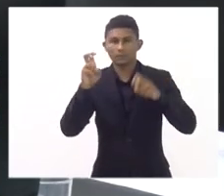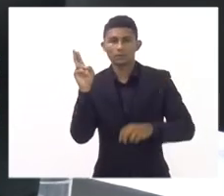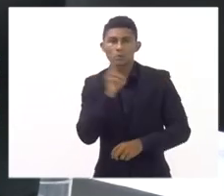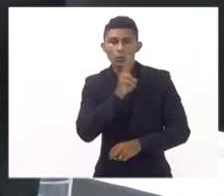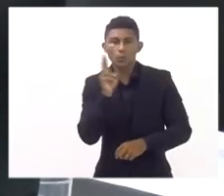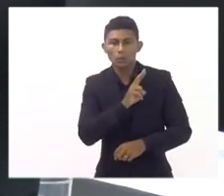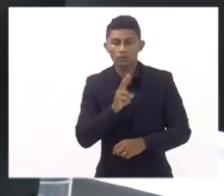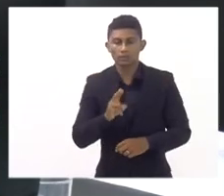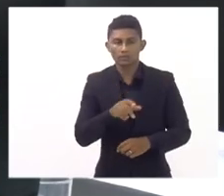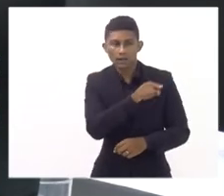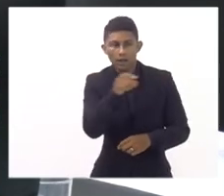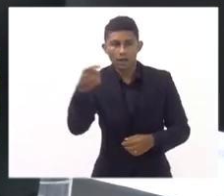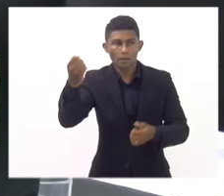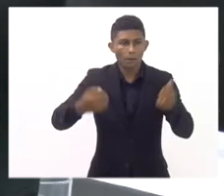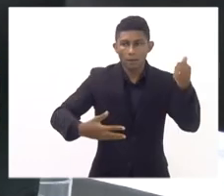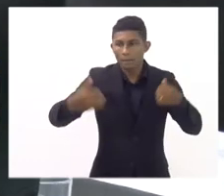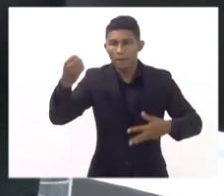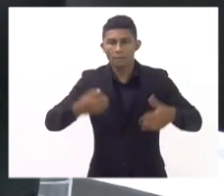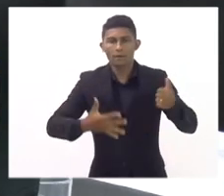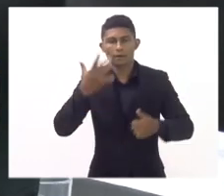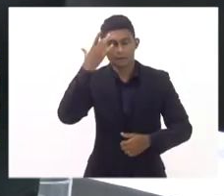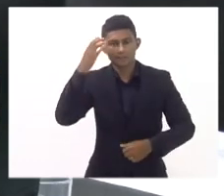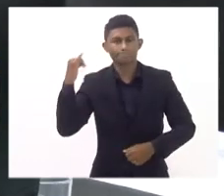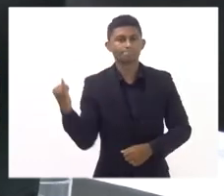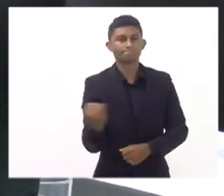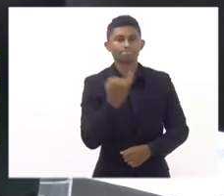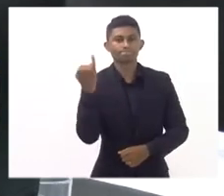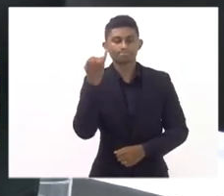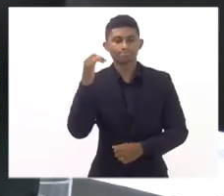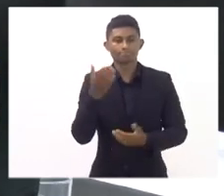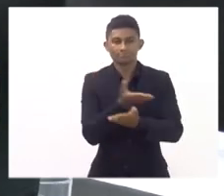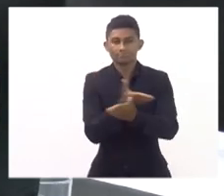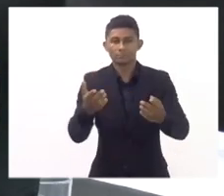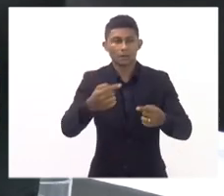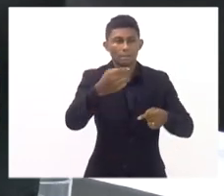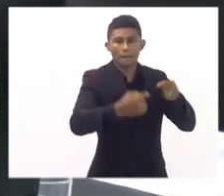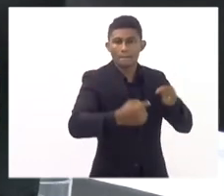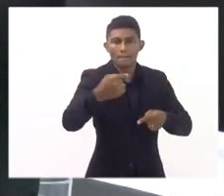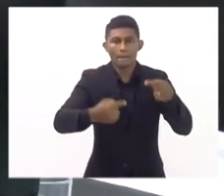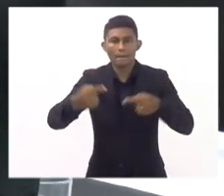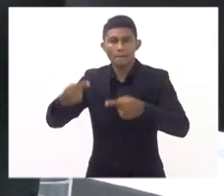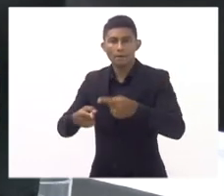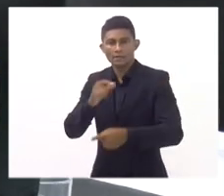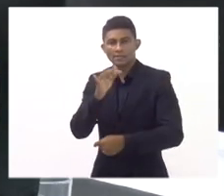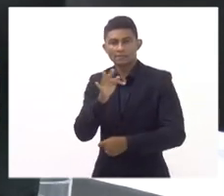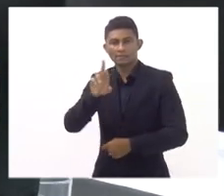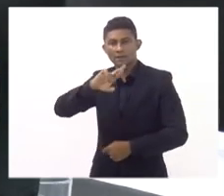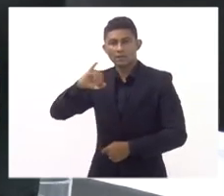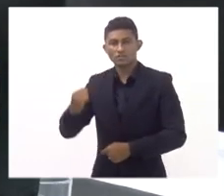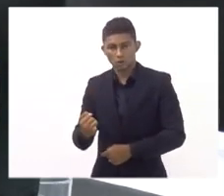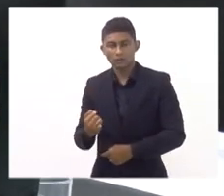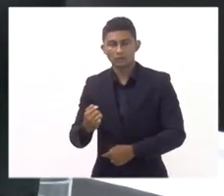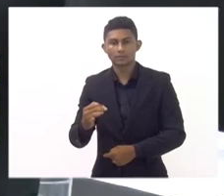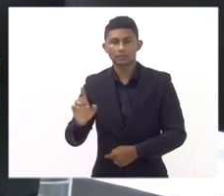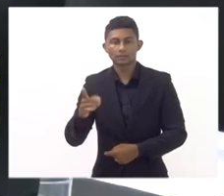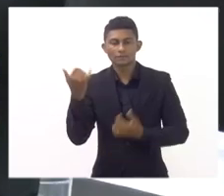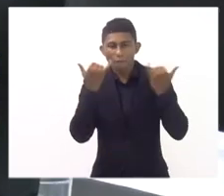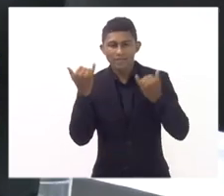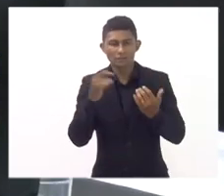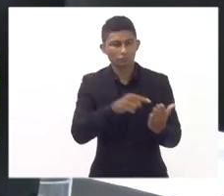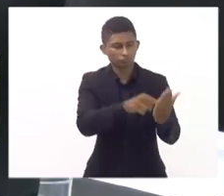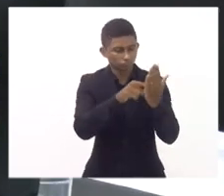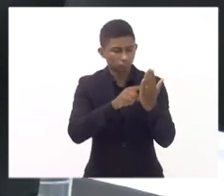do universo. Acho que foi muito importante, inclusive, esse debate, né, a partir dos números do IFRJ, nos permitiram ter uma